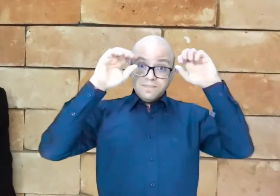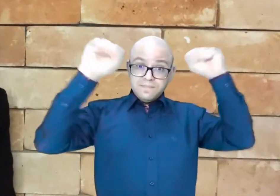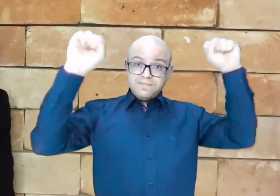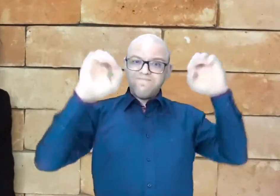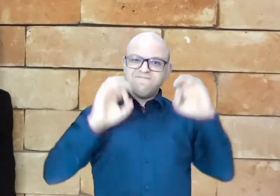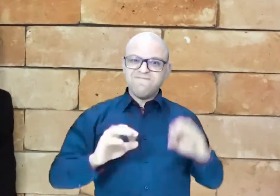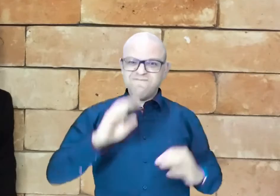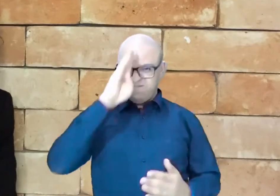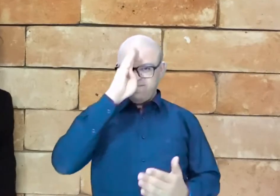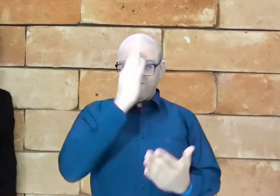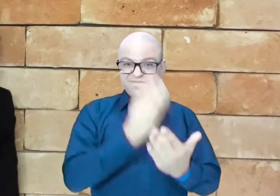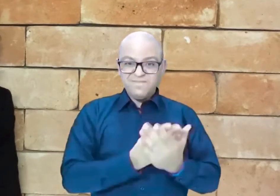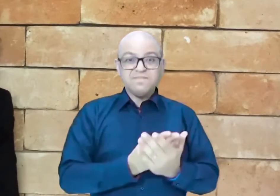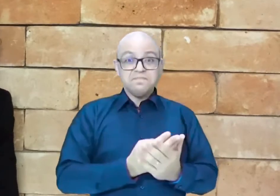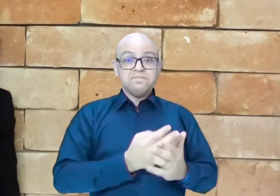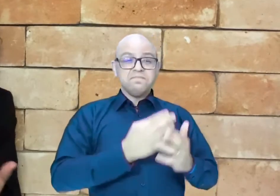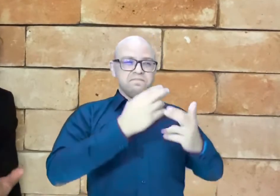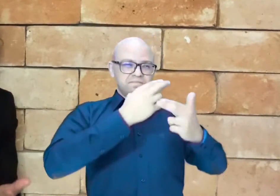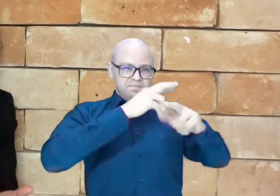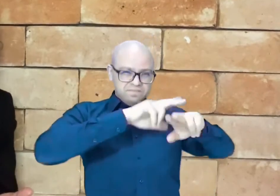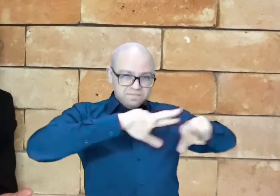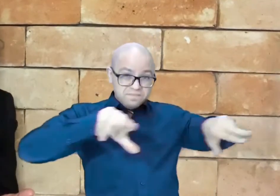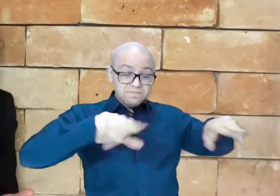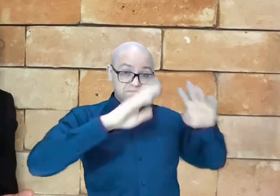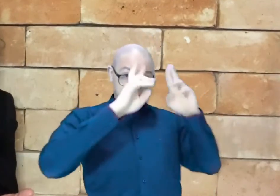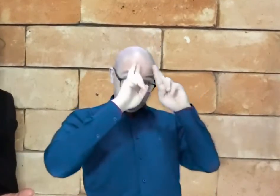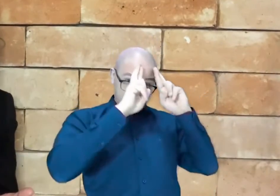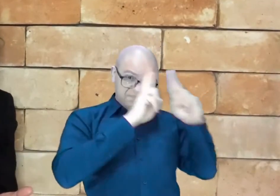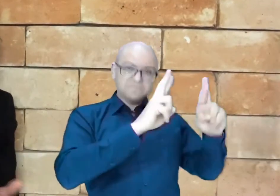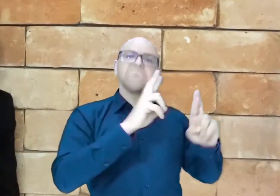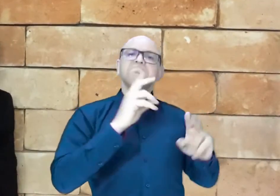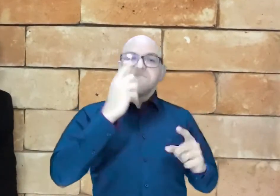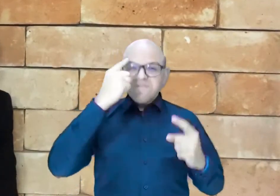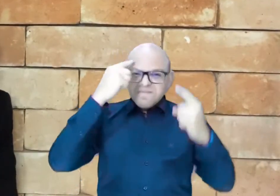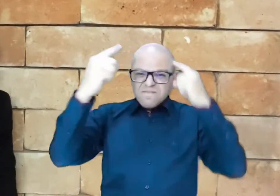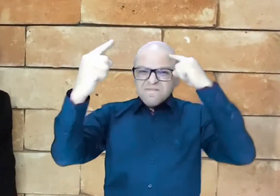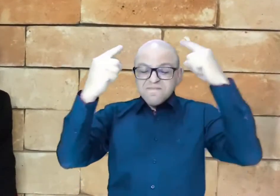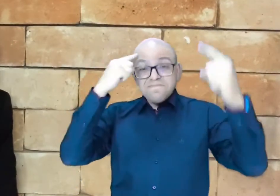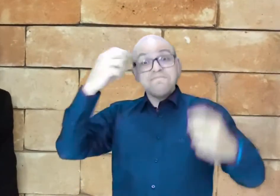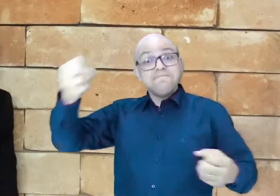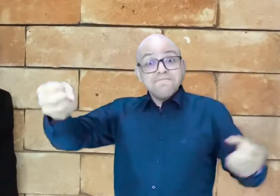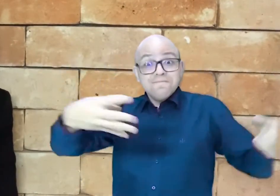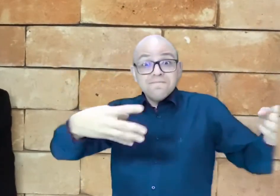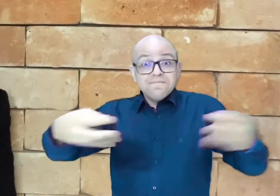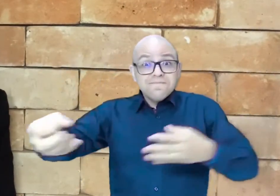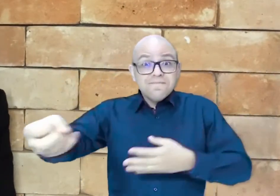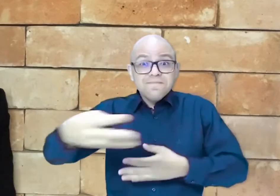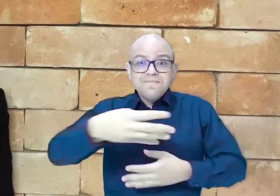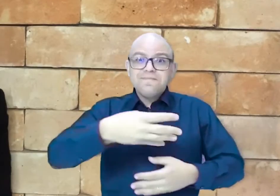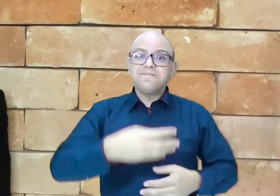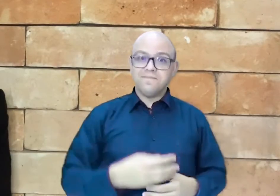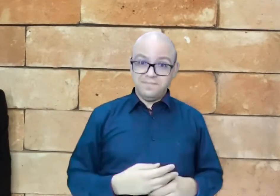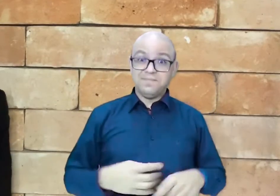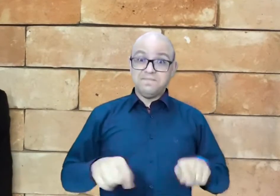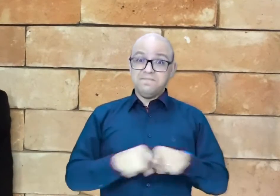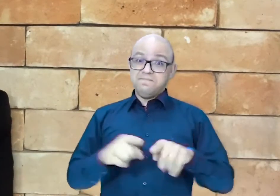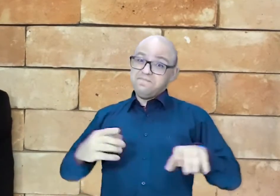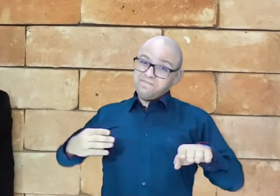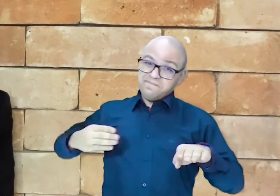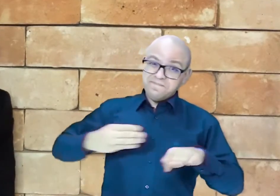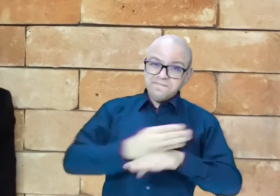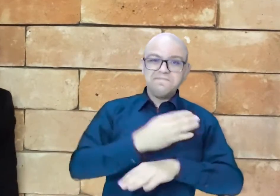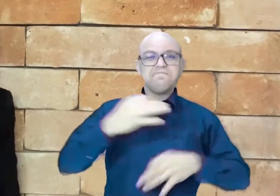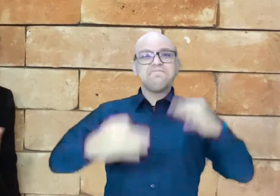O TJDFT acredita que o respeito à diversidade é solo fértil para o desenvolvimento de ideias